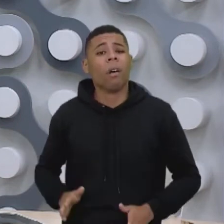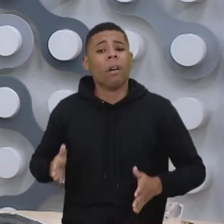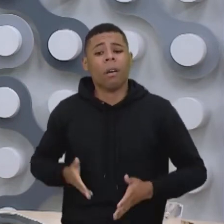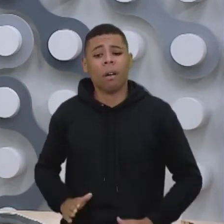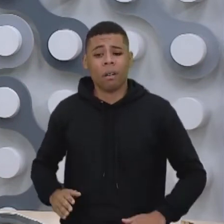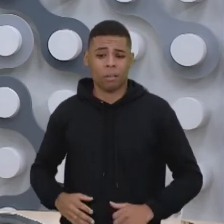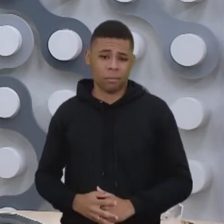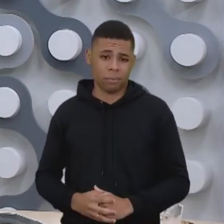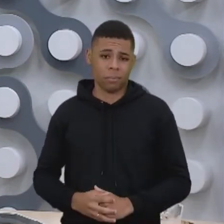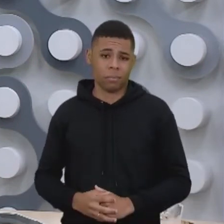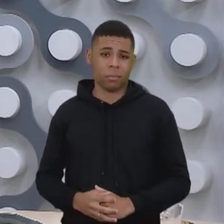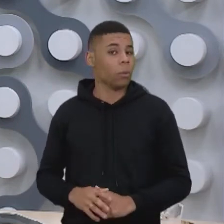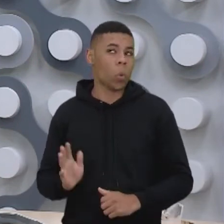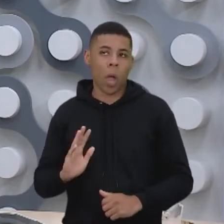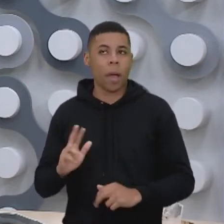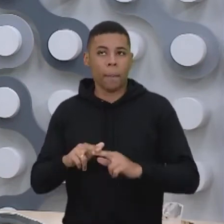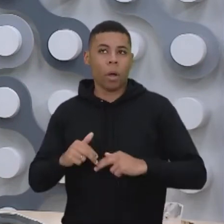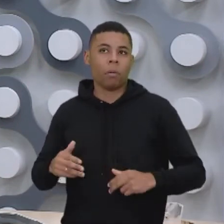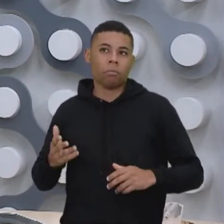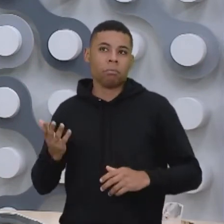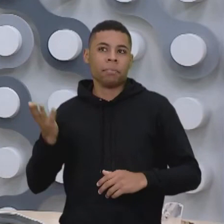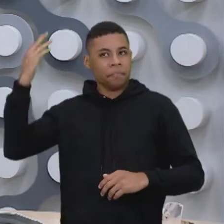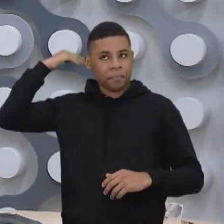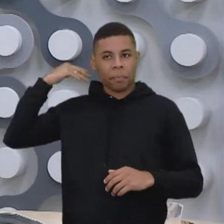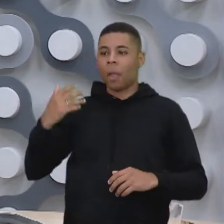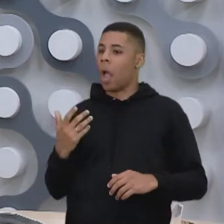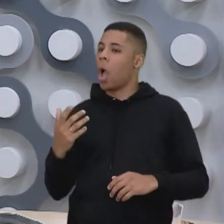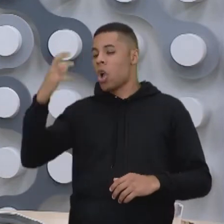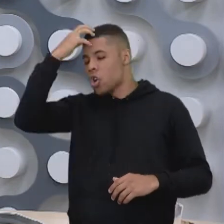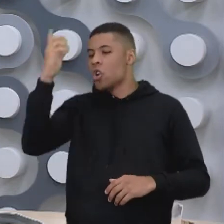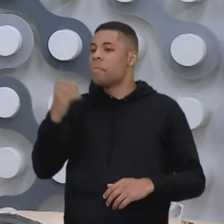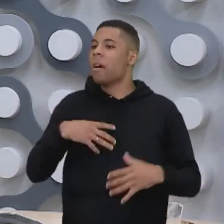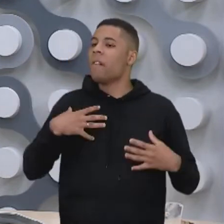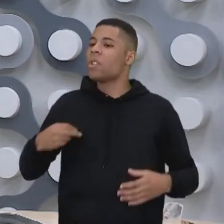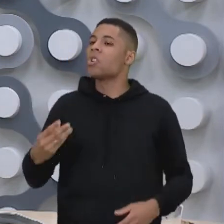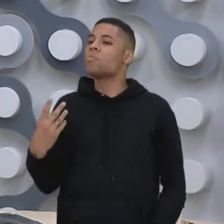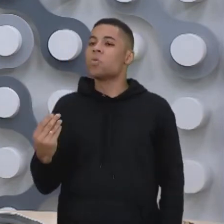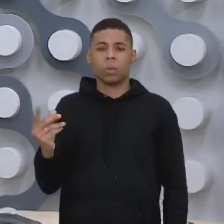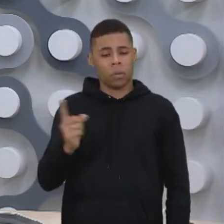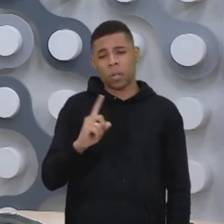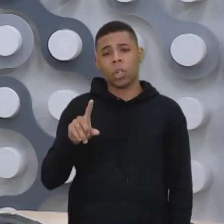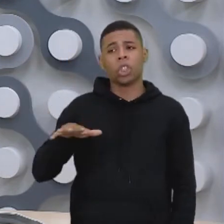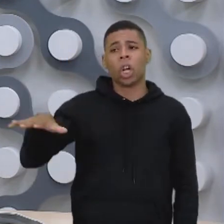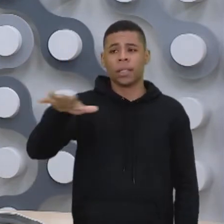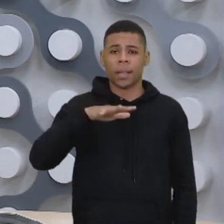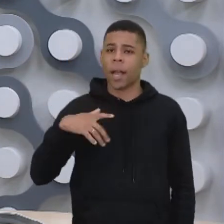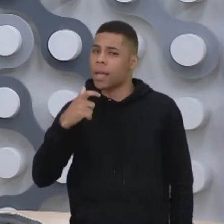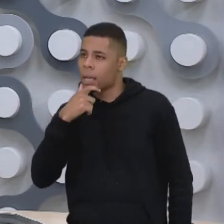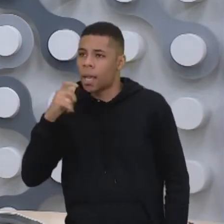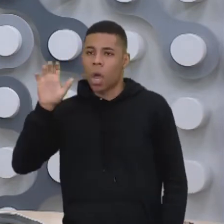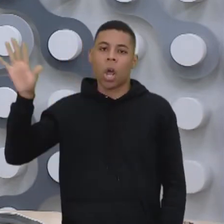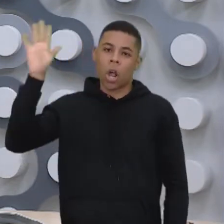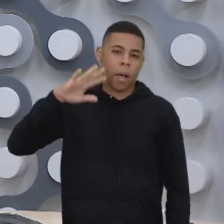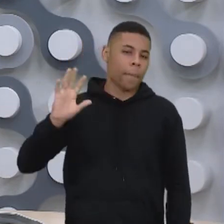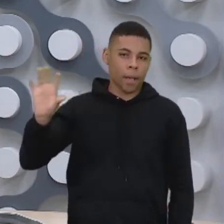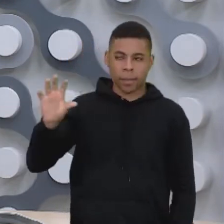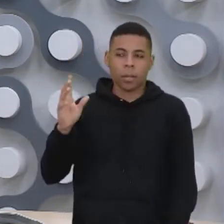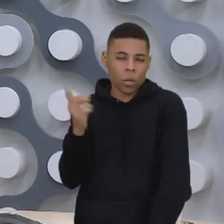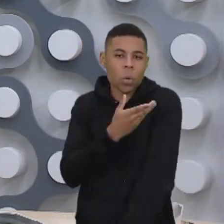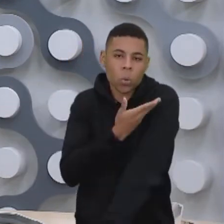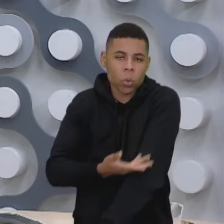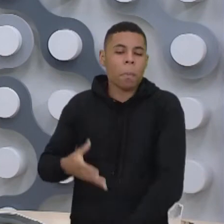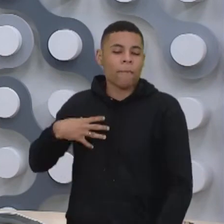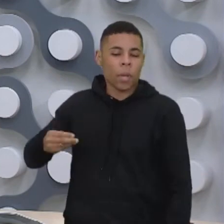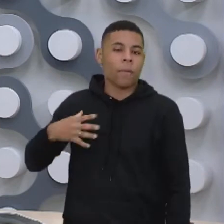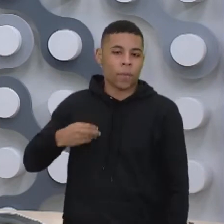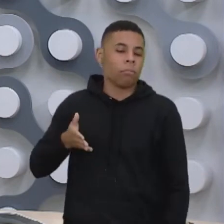pela quantidade, porque isso era normal, né, em toda a sociedade, tanto inglesa como parte europeia, né, mas principalmente porque eles